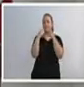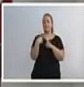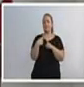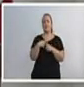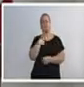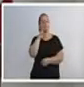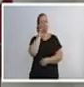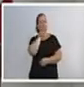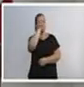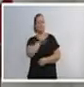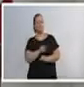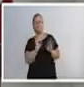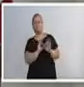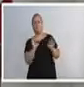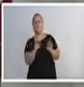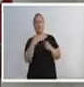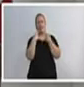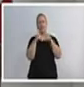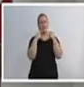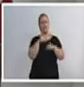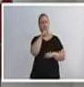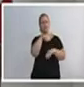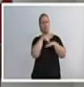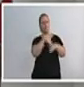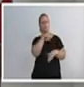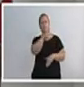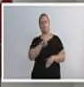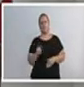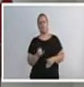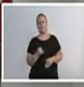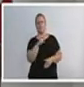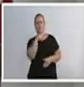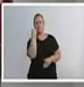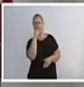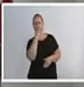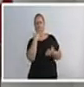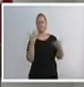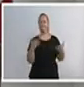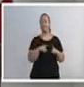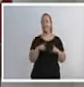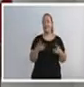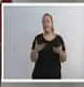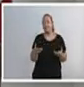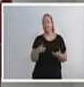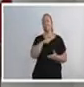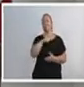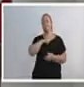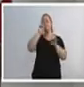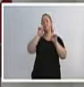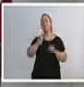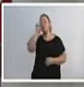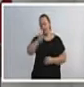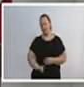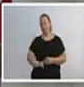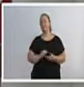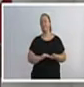veem a deficiência e acabam xingando, achando que eles estão utilizando de um benefício que eventualmente não teriam, quando eles têm. Então, eu fiz